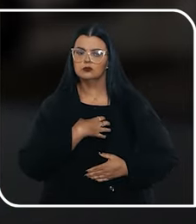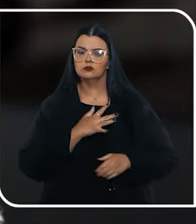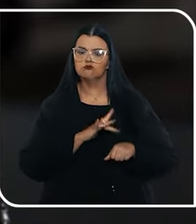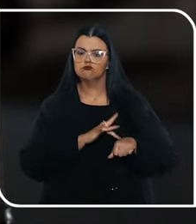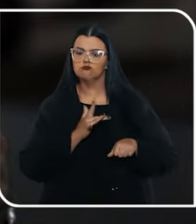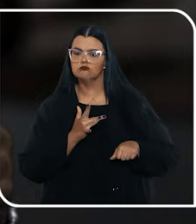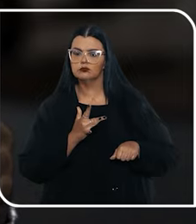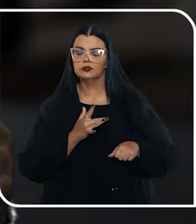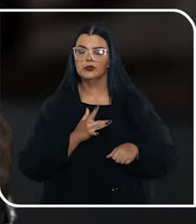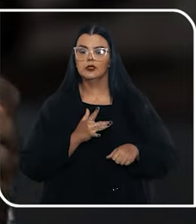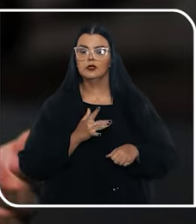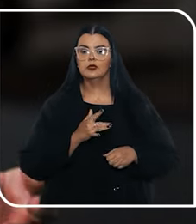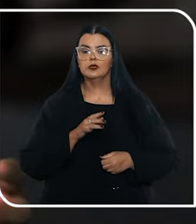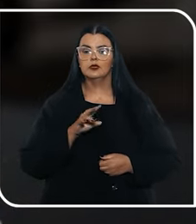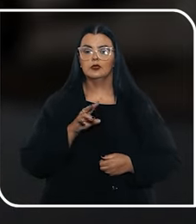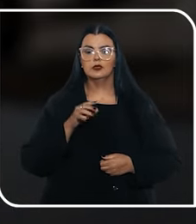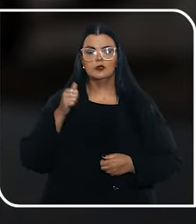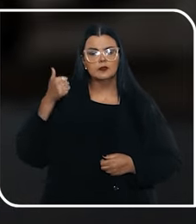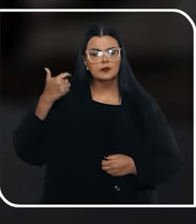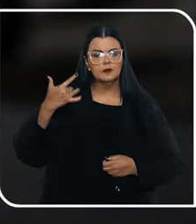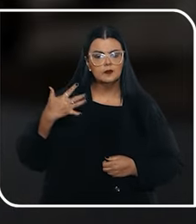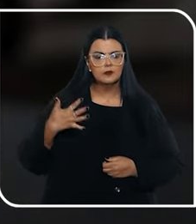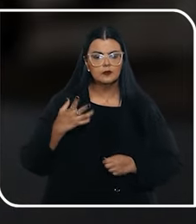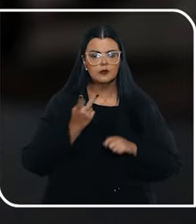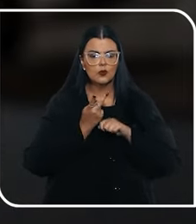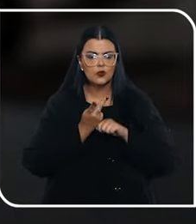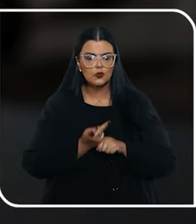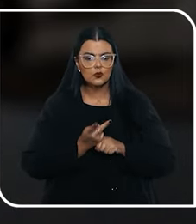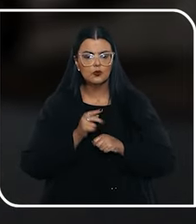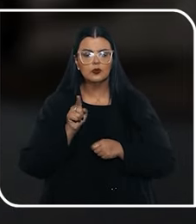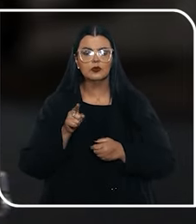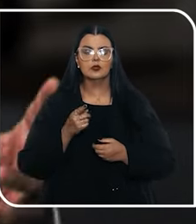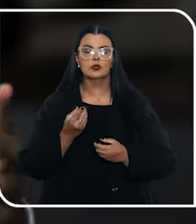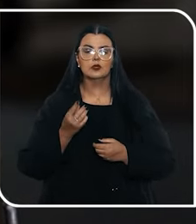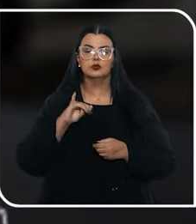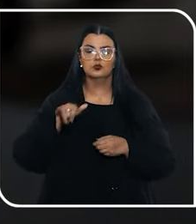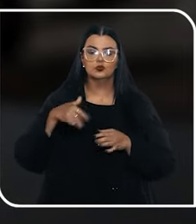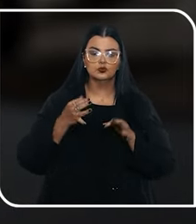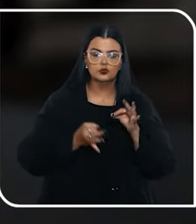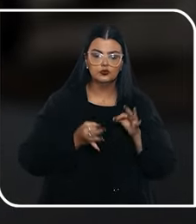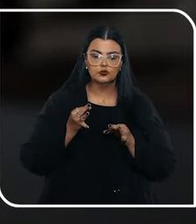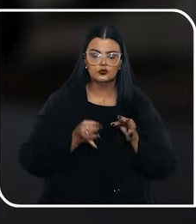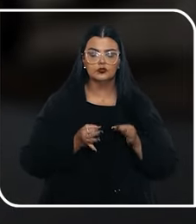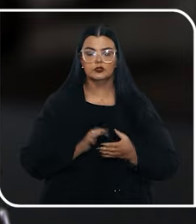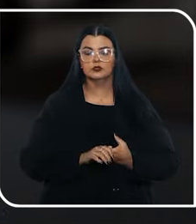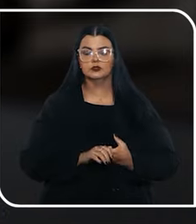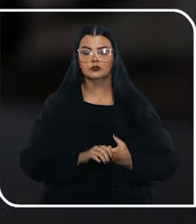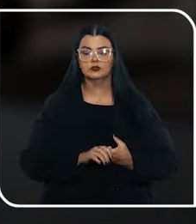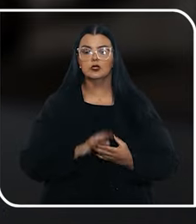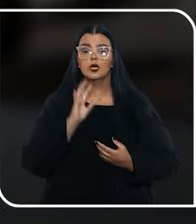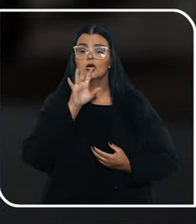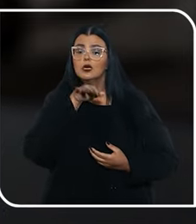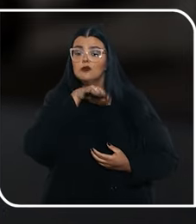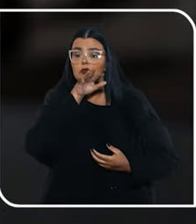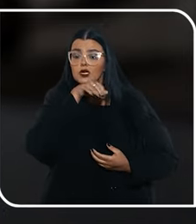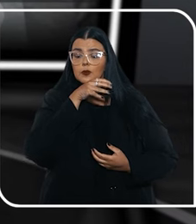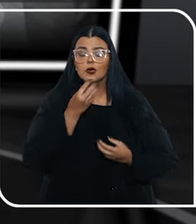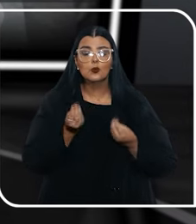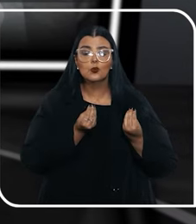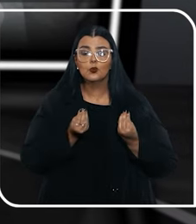o Vinícius procurou você, relatou o propósito dele na justiça com relação ao